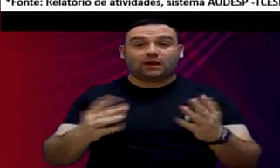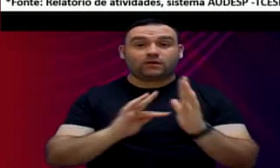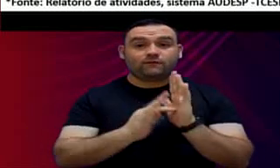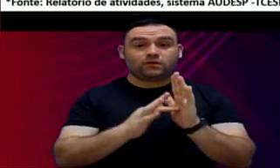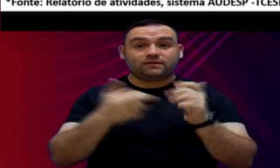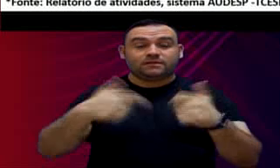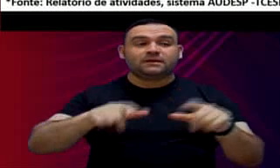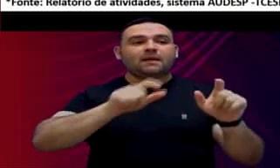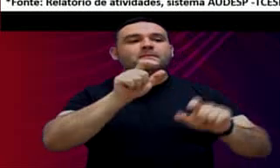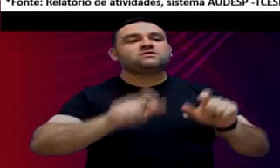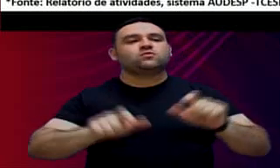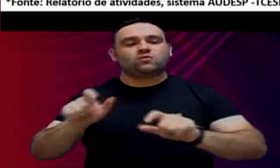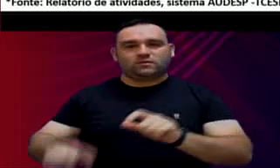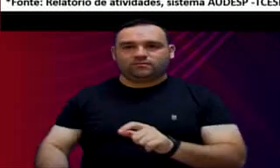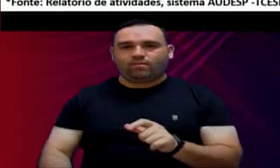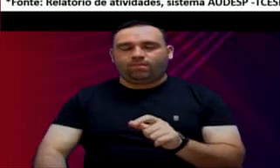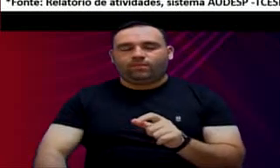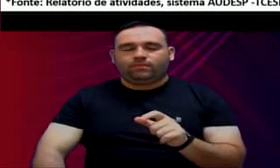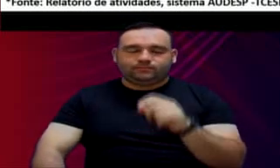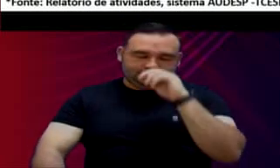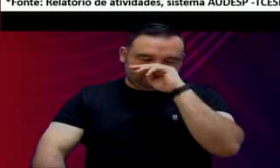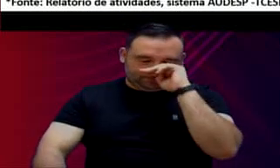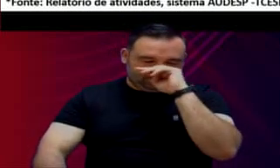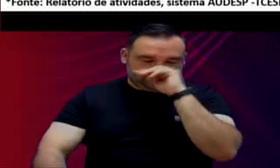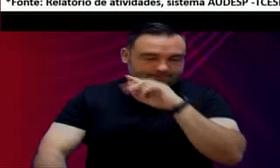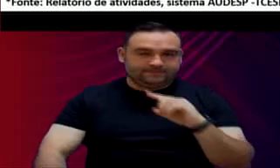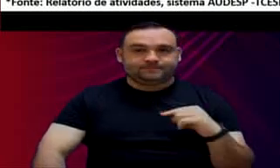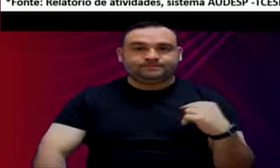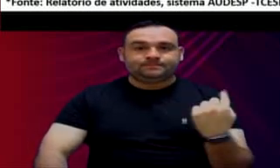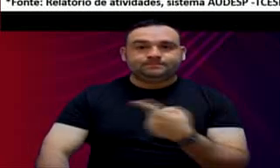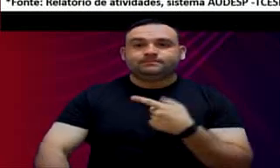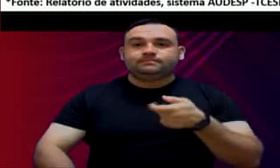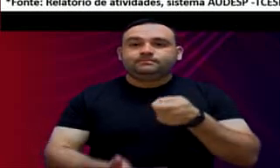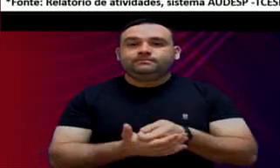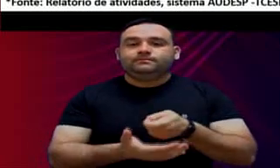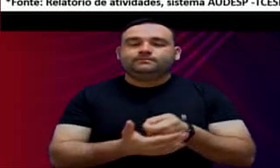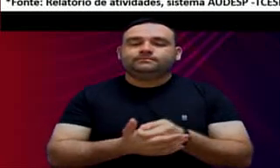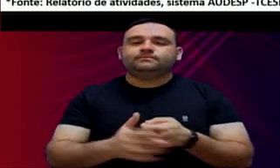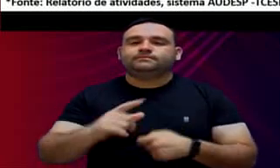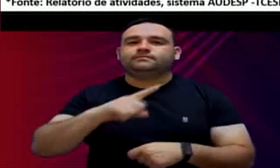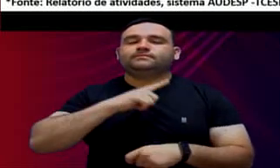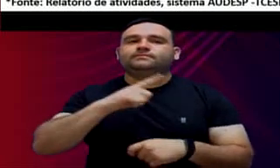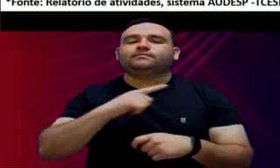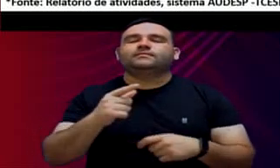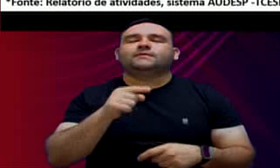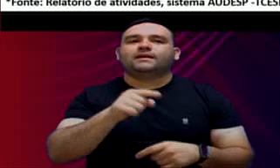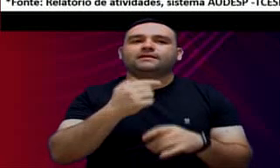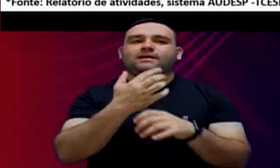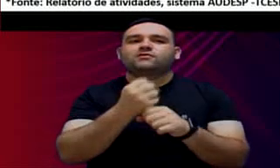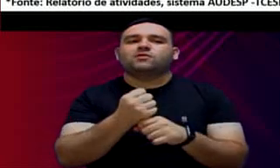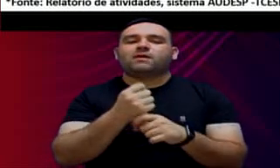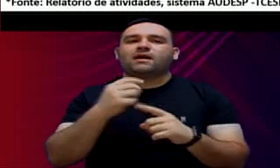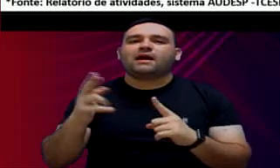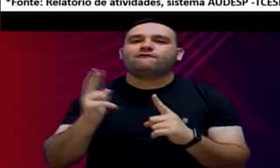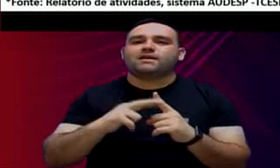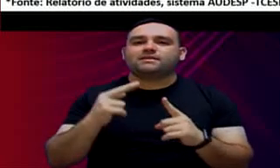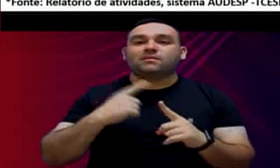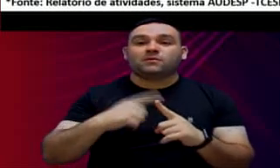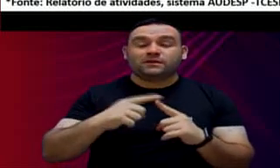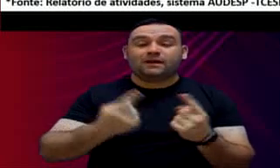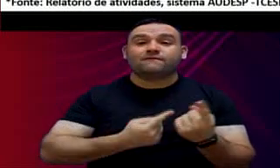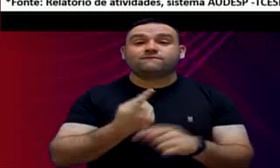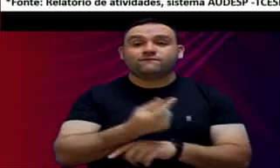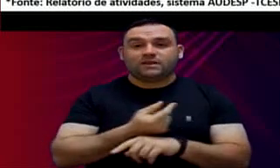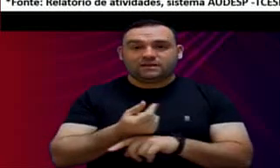funserv fala de pessoas né então a gente é obrigado a usar essa essa unidade com viés